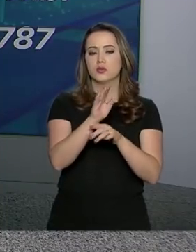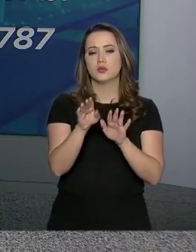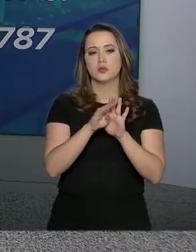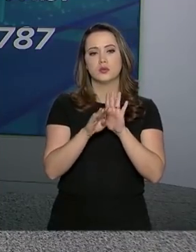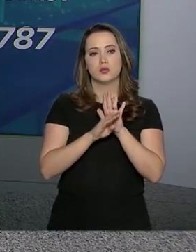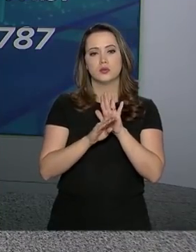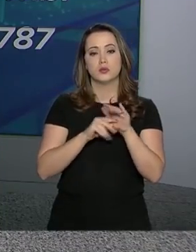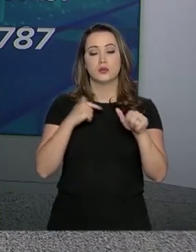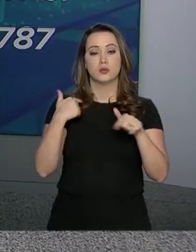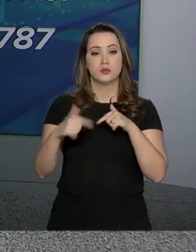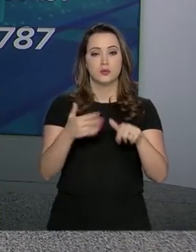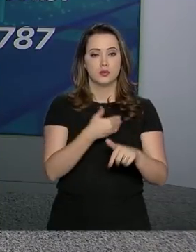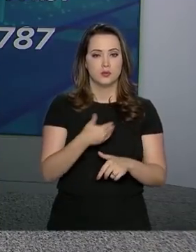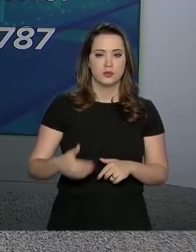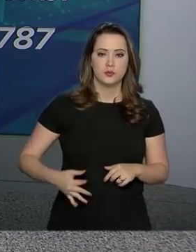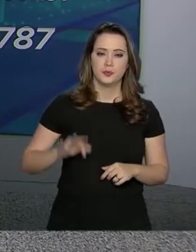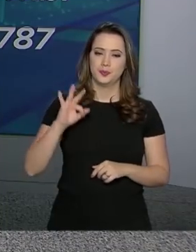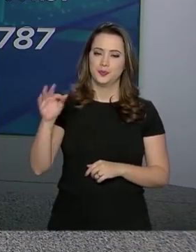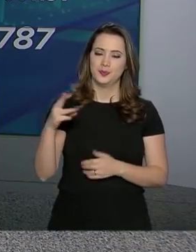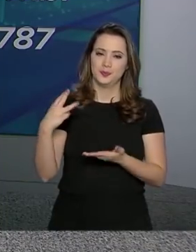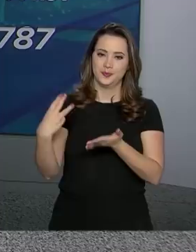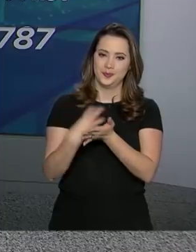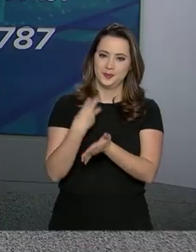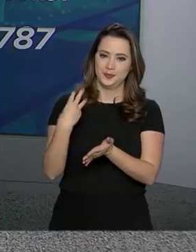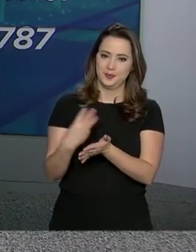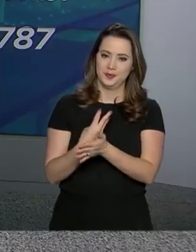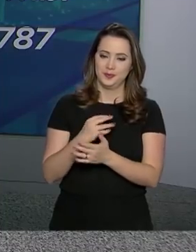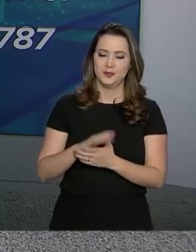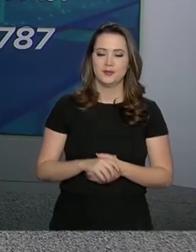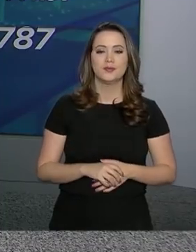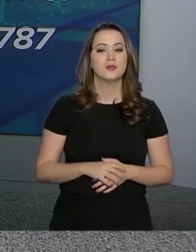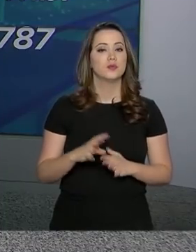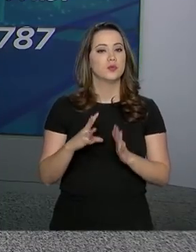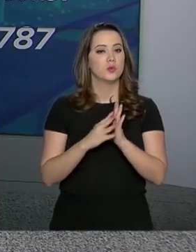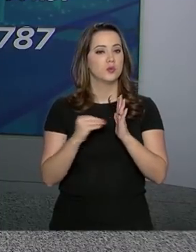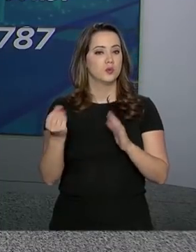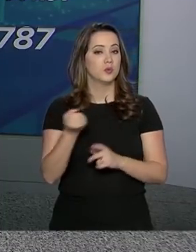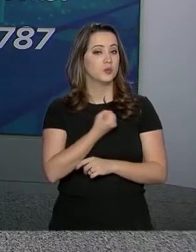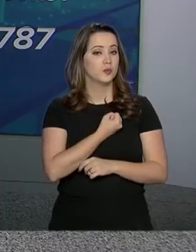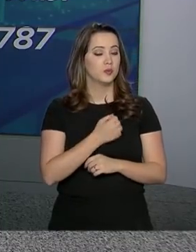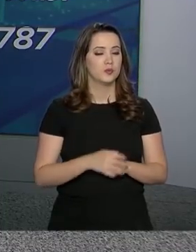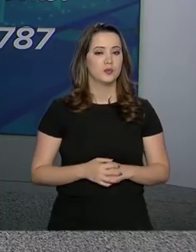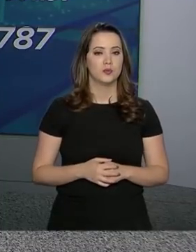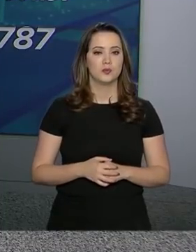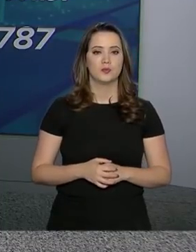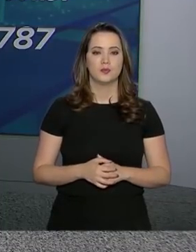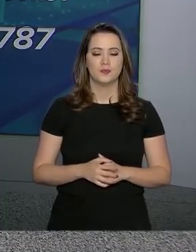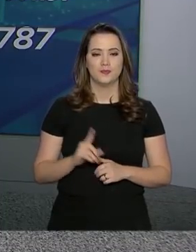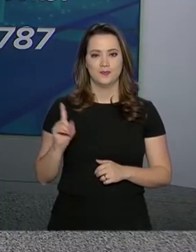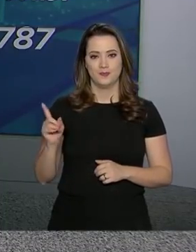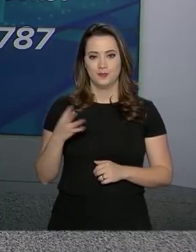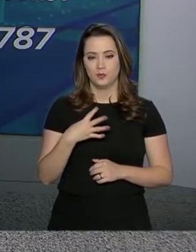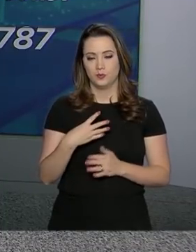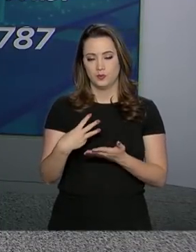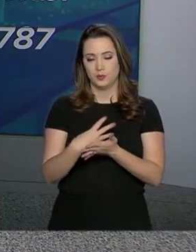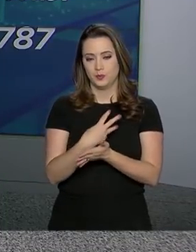dúvidas sobre programas e ações do governo federal para o nosso WhatsApp. Então, anote aí, é 619